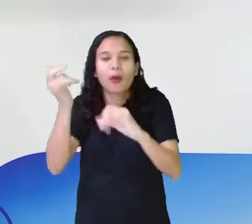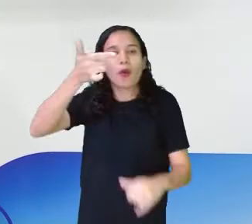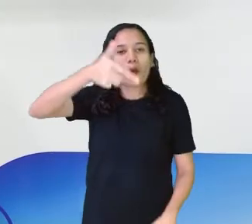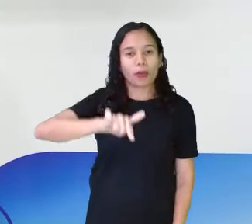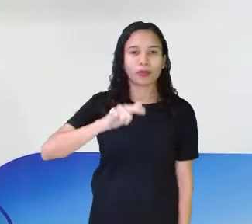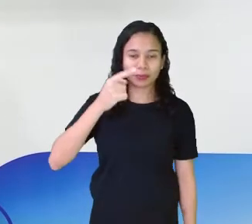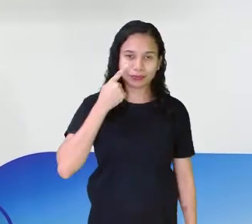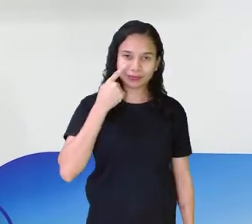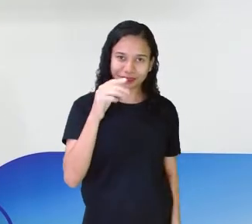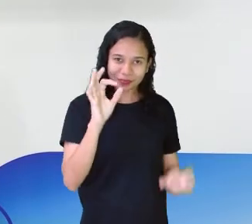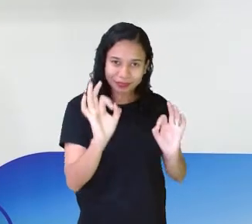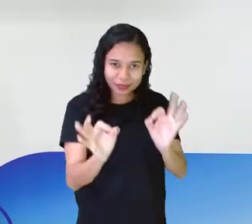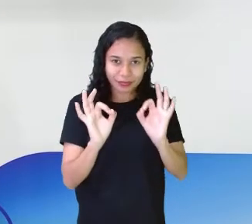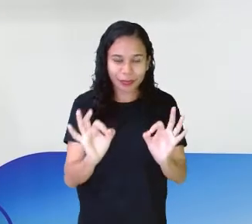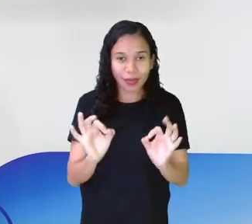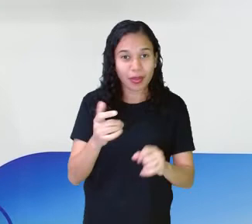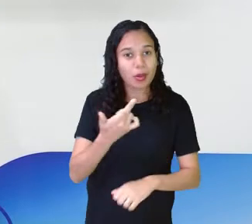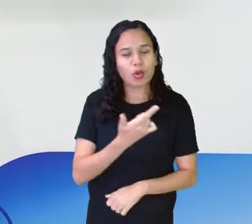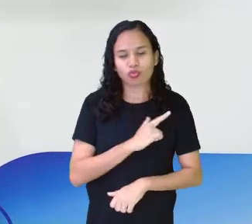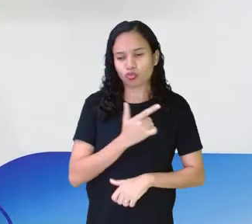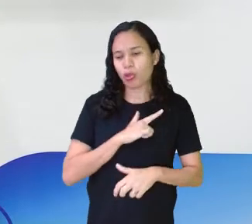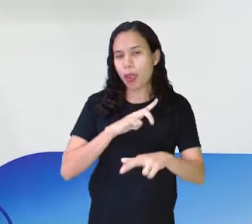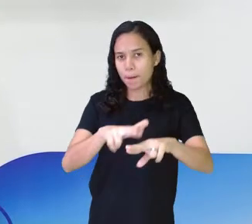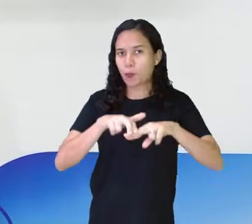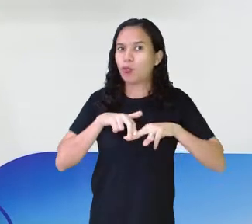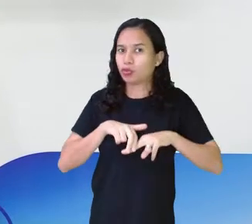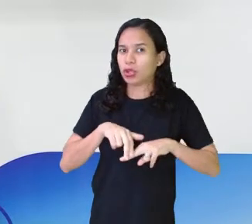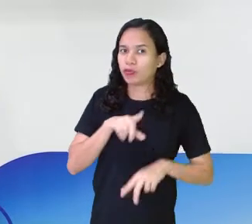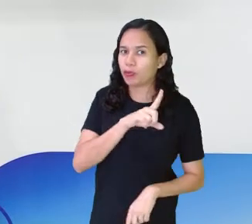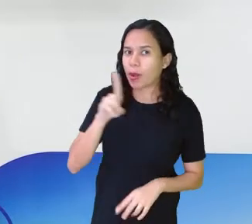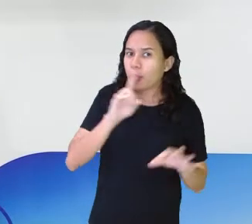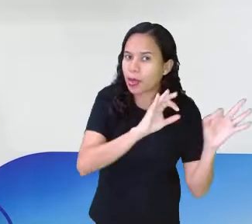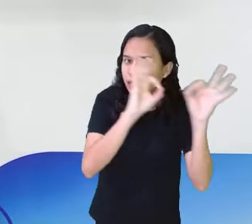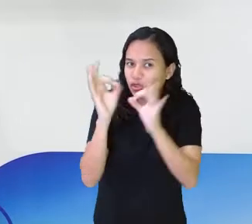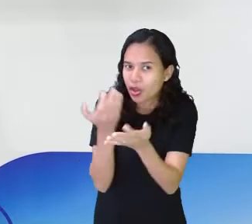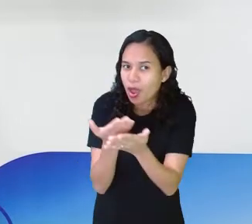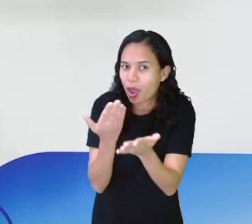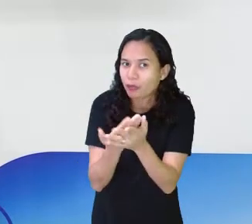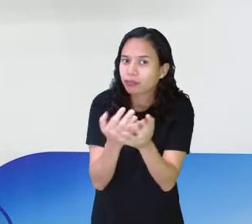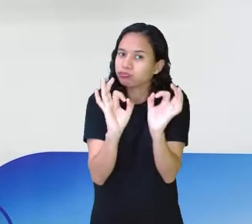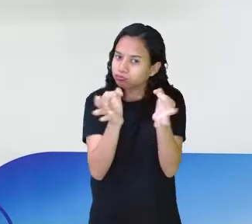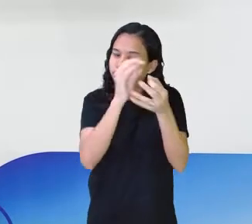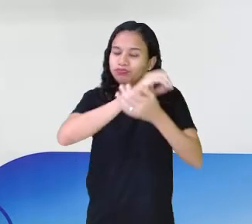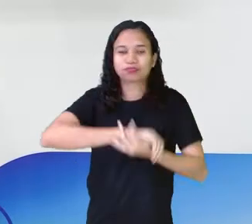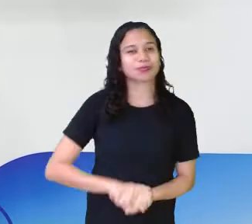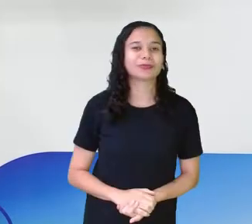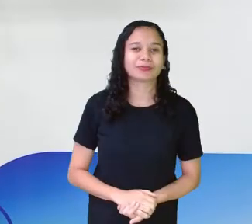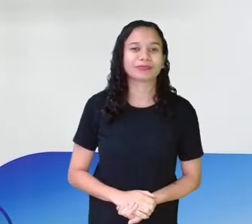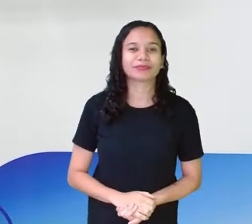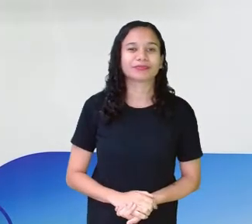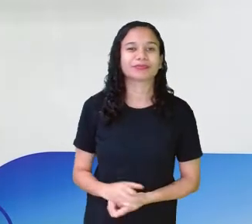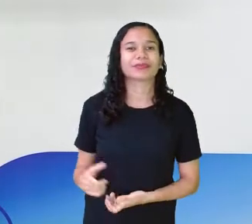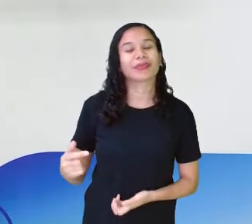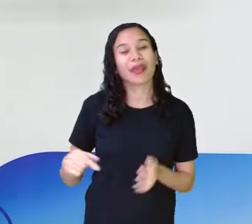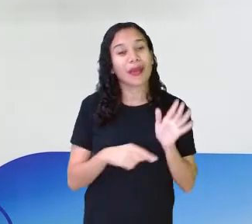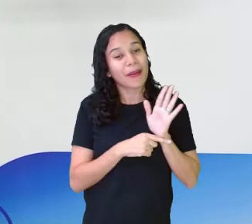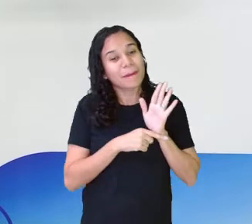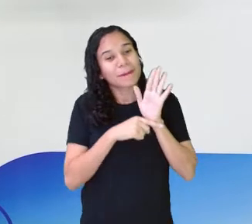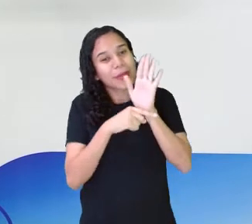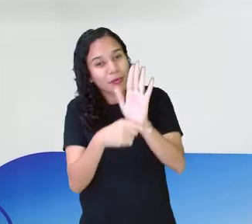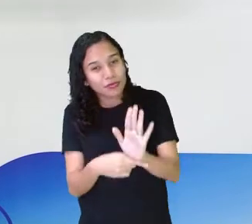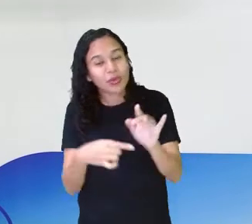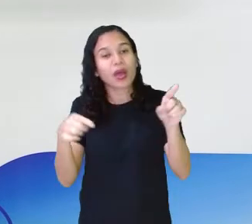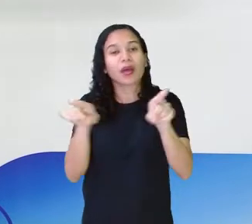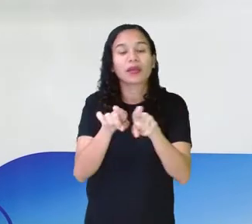e assiste novamente. Você não tem motivo para não acompanhar as aulas do Educa Recife, hein? Para me ajudar